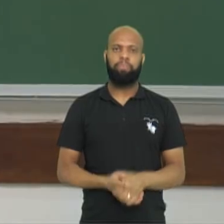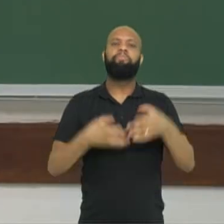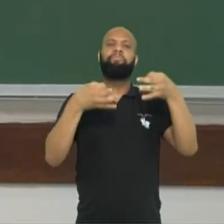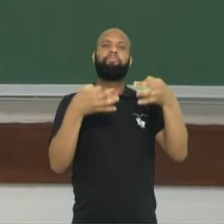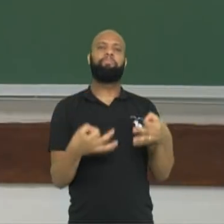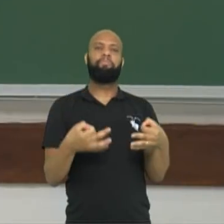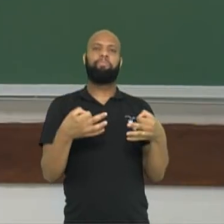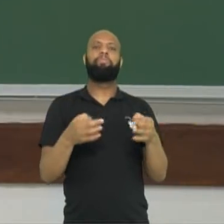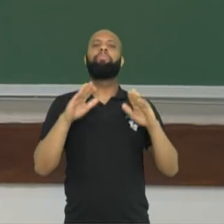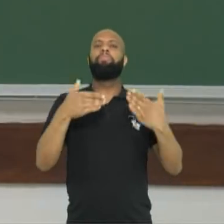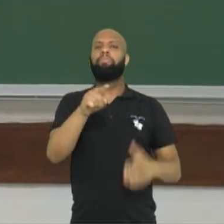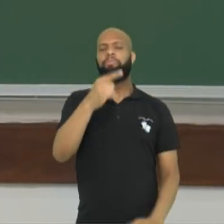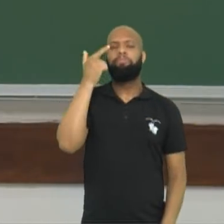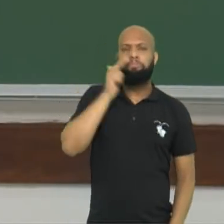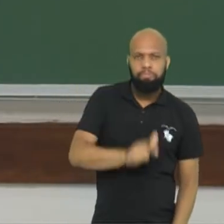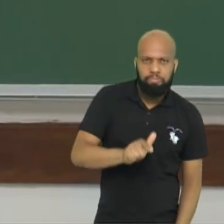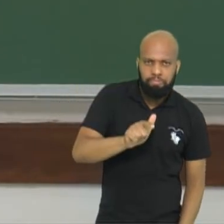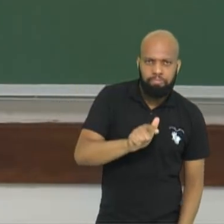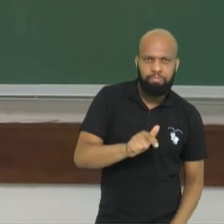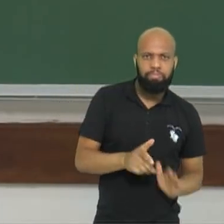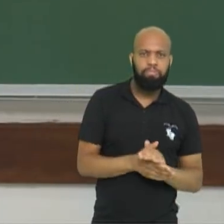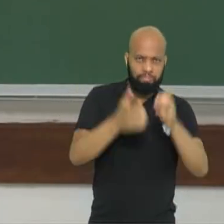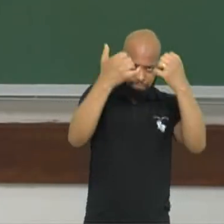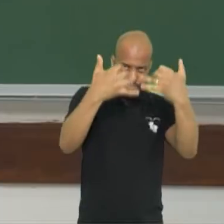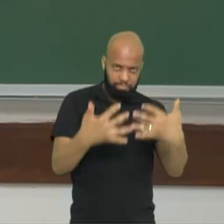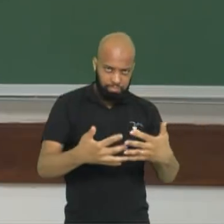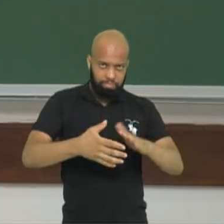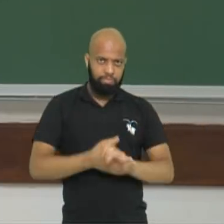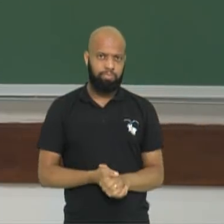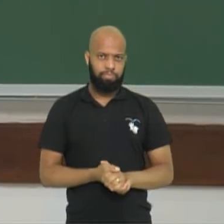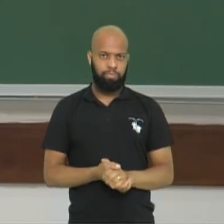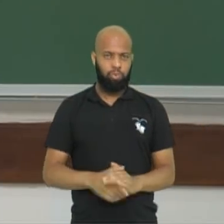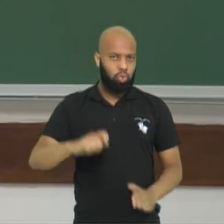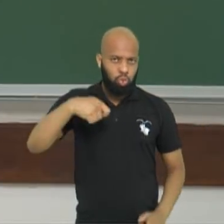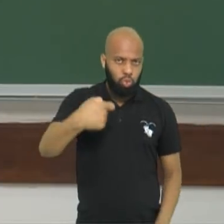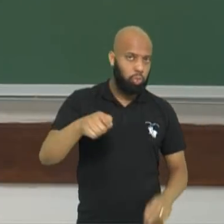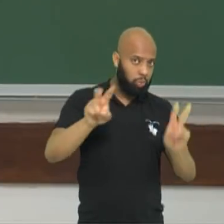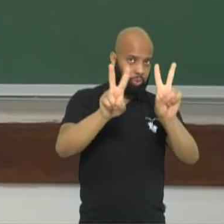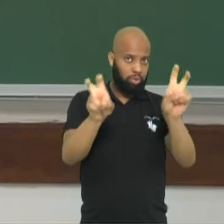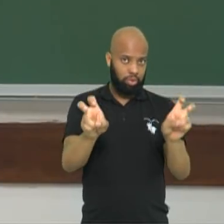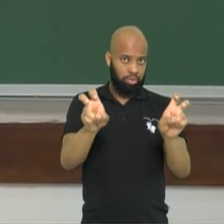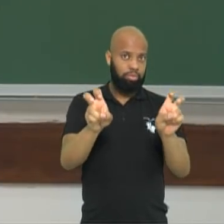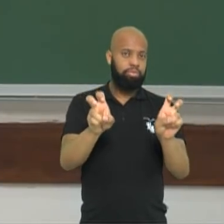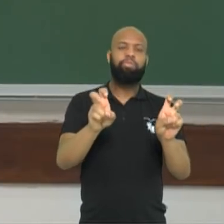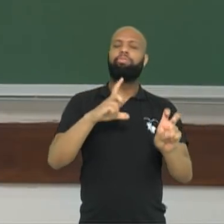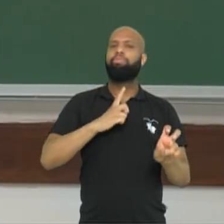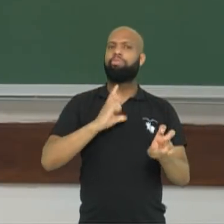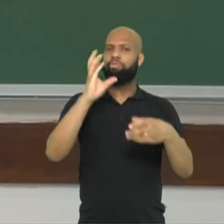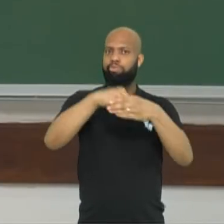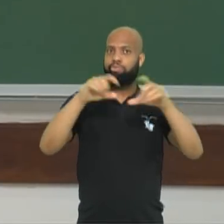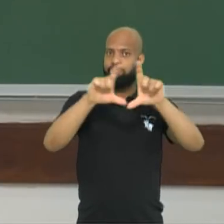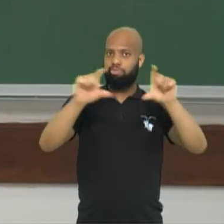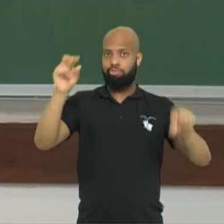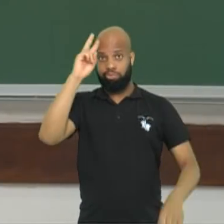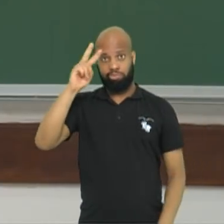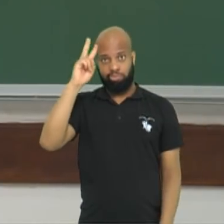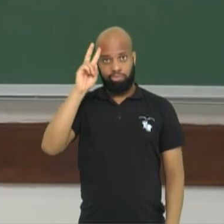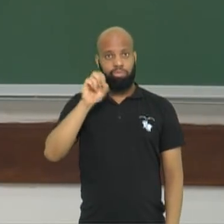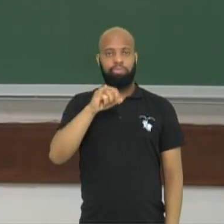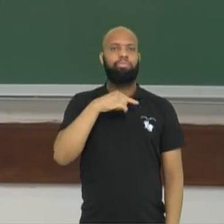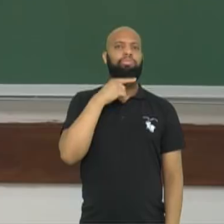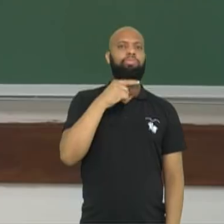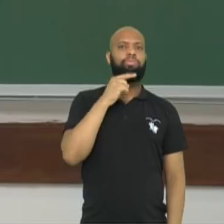Certo, pessoal? E aí, conseguiram explicar ali um pouquinho sobre a temática abordada? Então vamos acompanhar. Se você